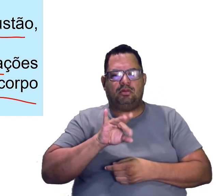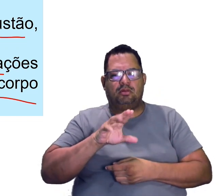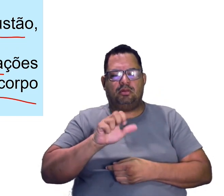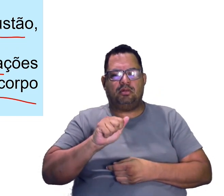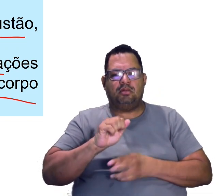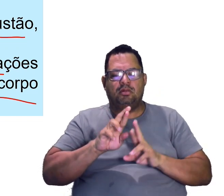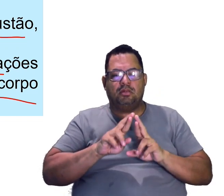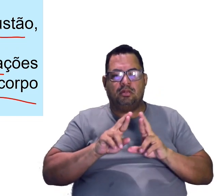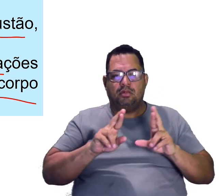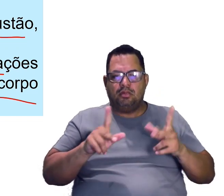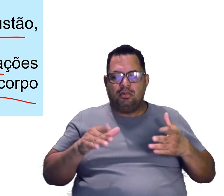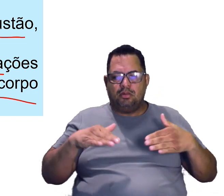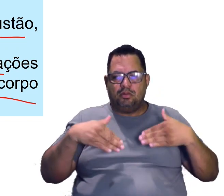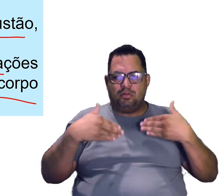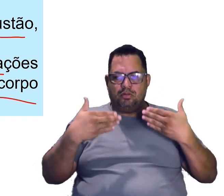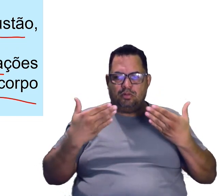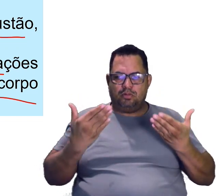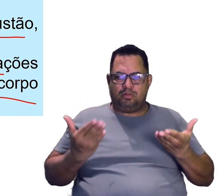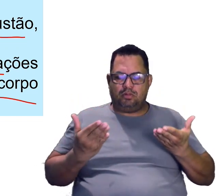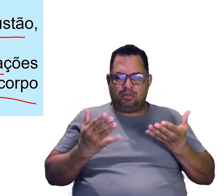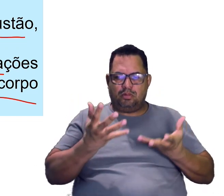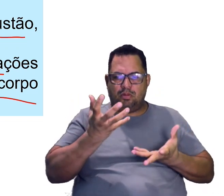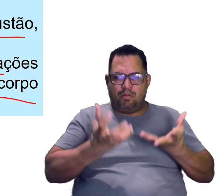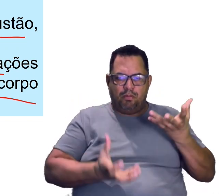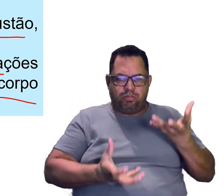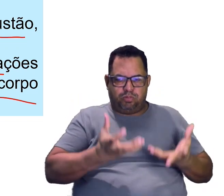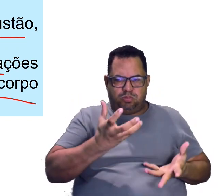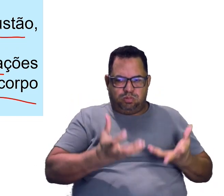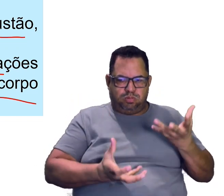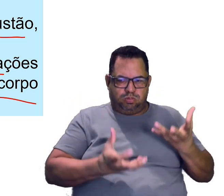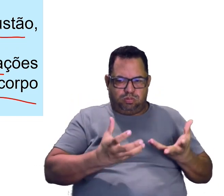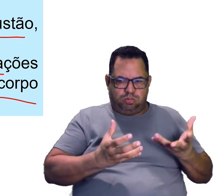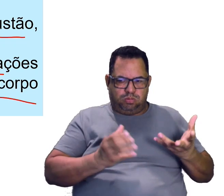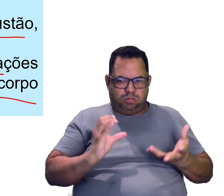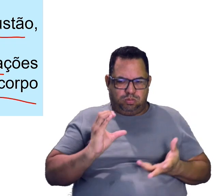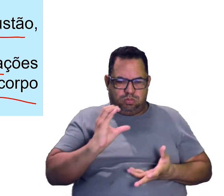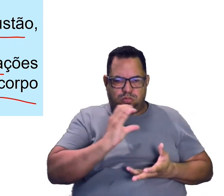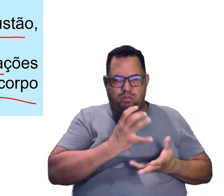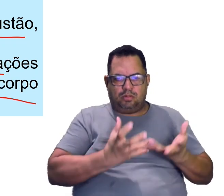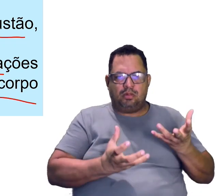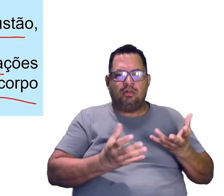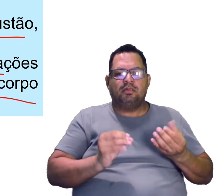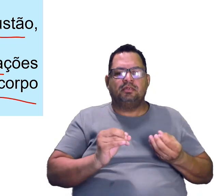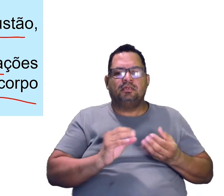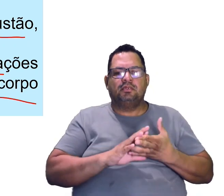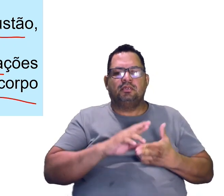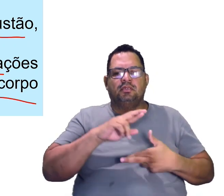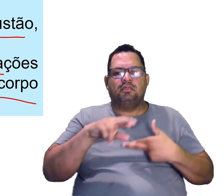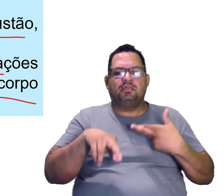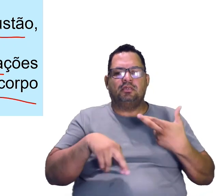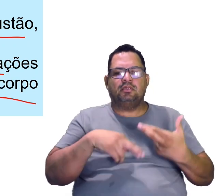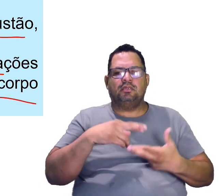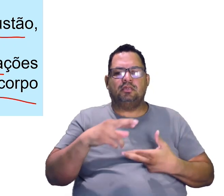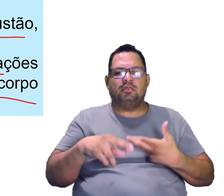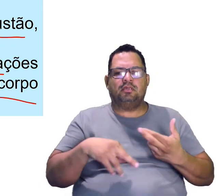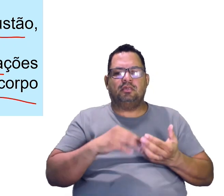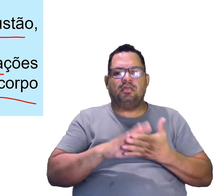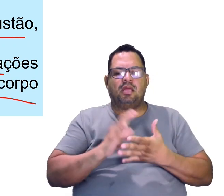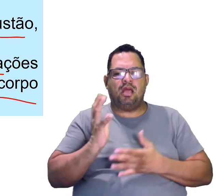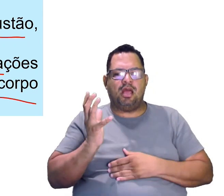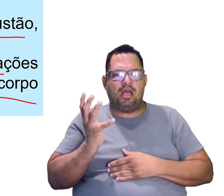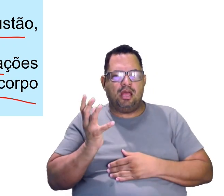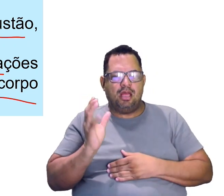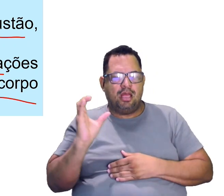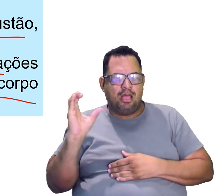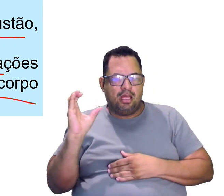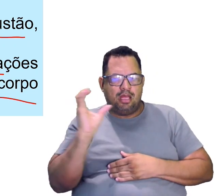a diferença é que quando ela é queimada, ou seja, entra em combustão, a reação ela é rápida, ela